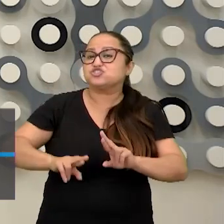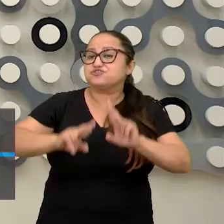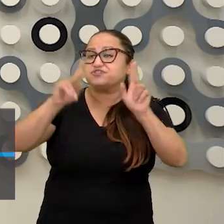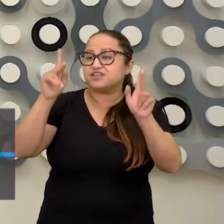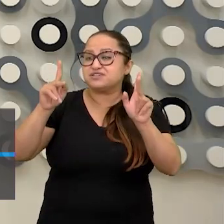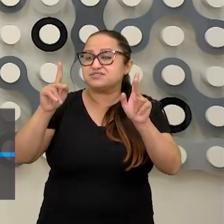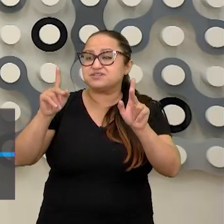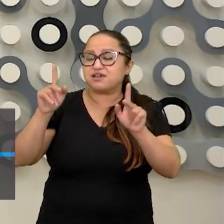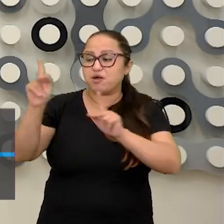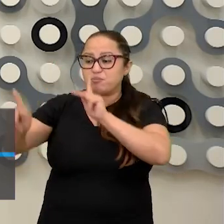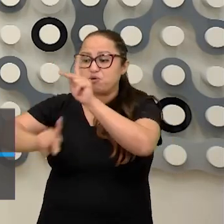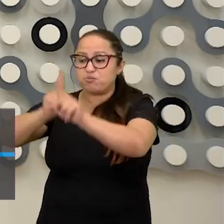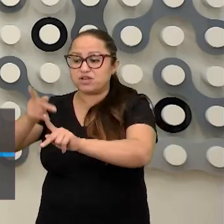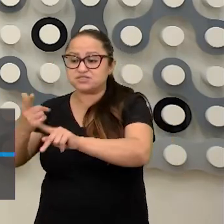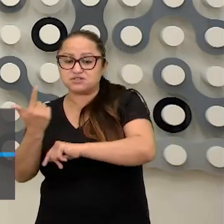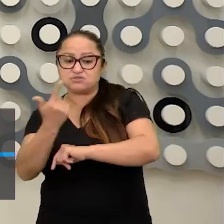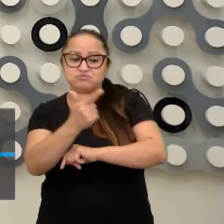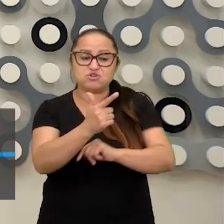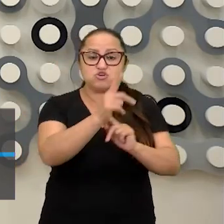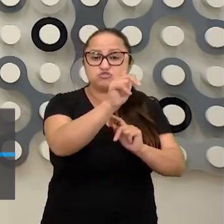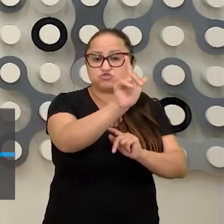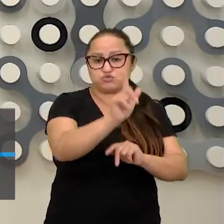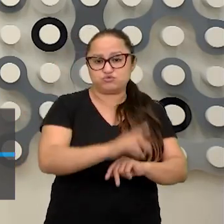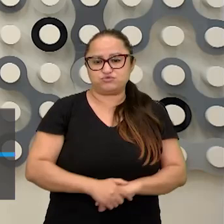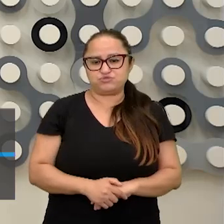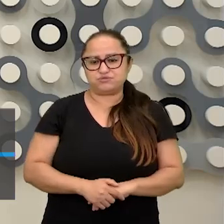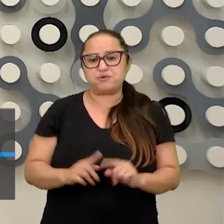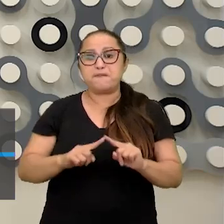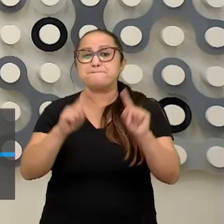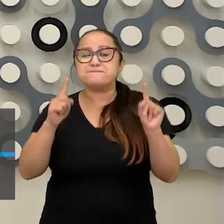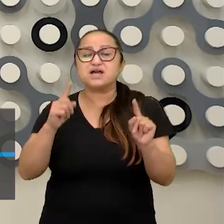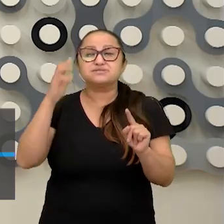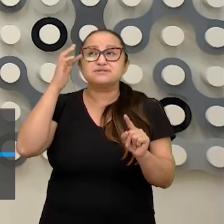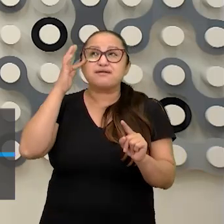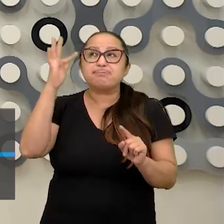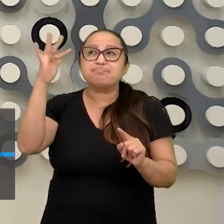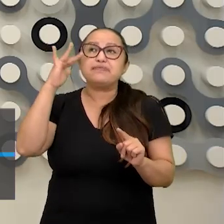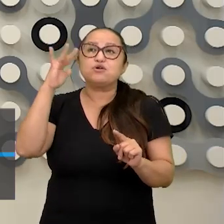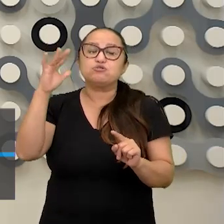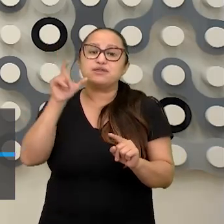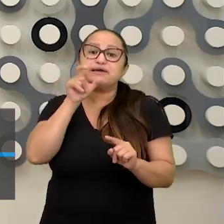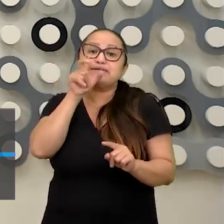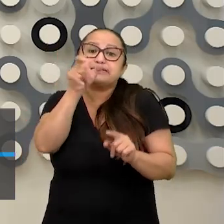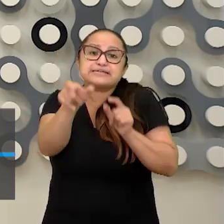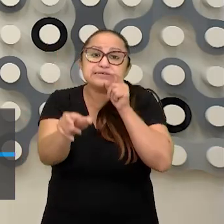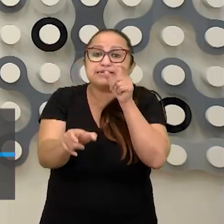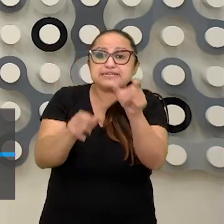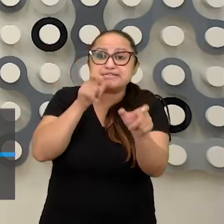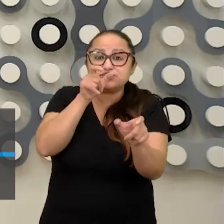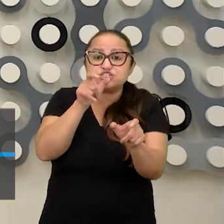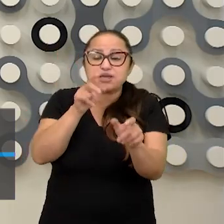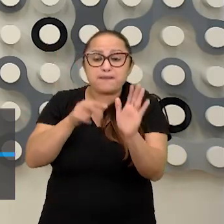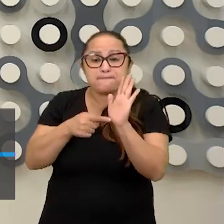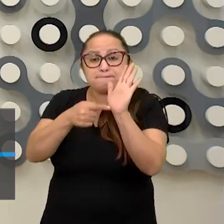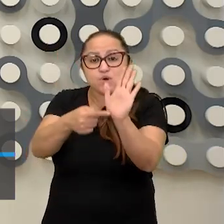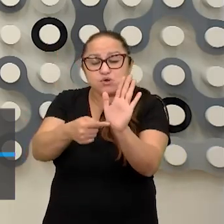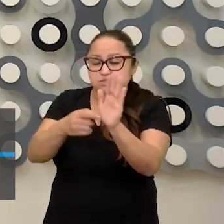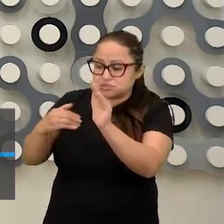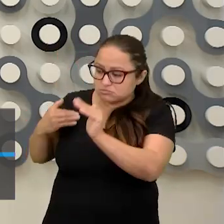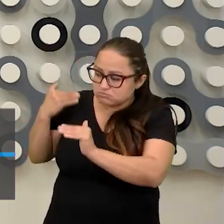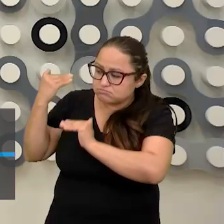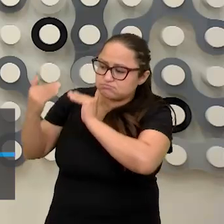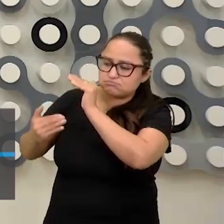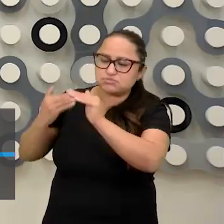por exemplo, né? Mas, justamente, essas teorias críticas, elas vêm mostrando esses processos que são